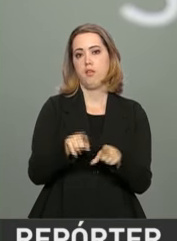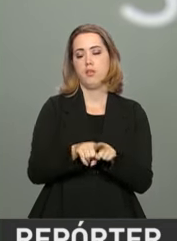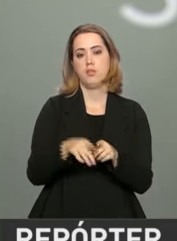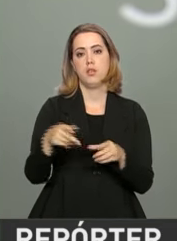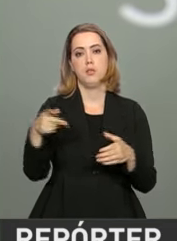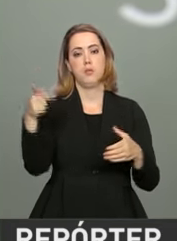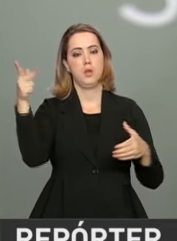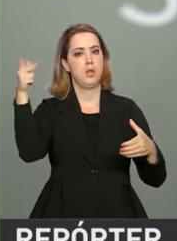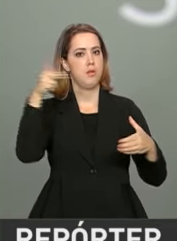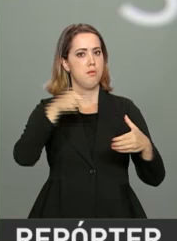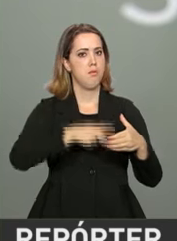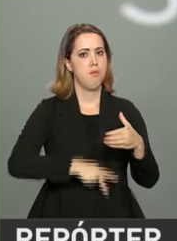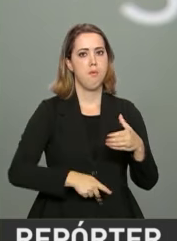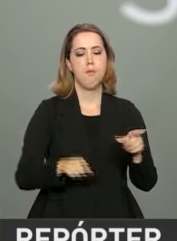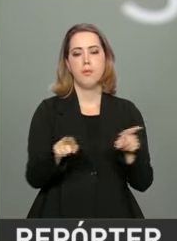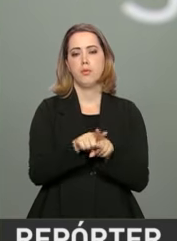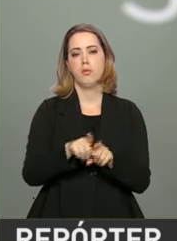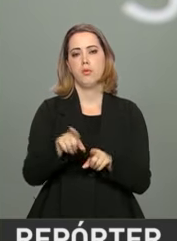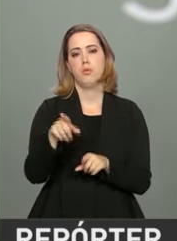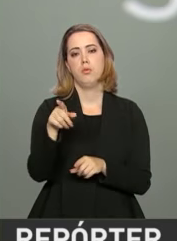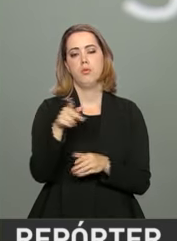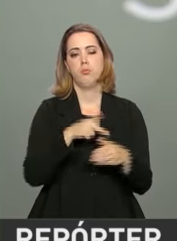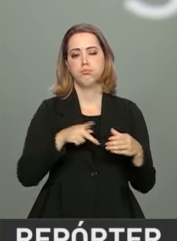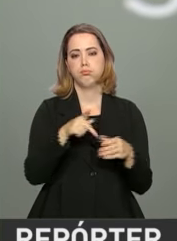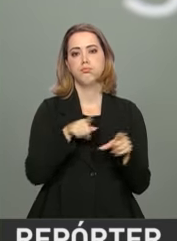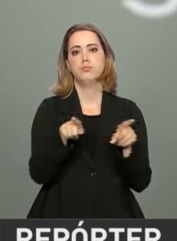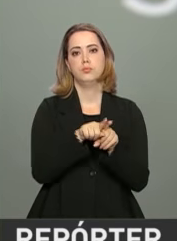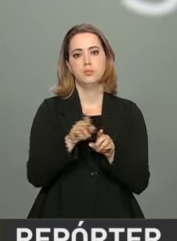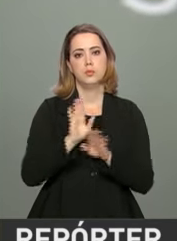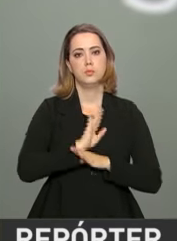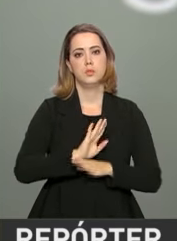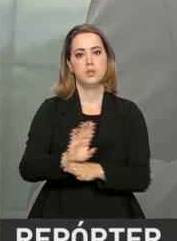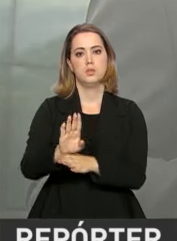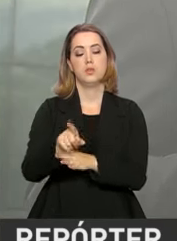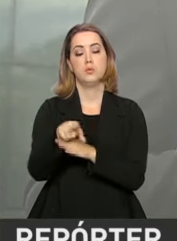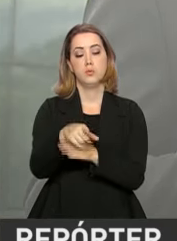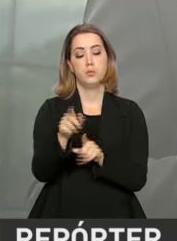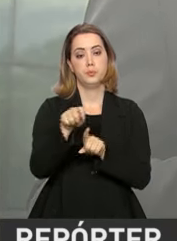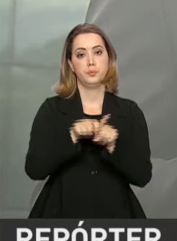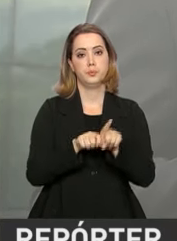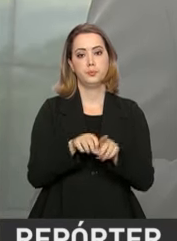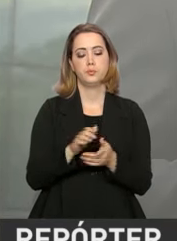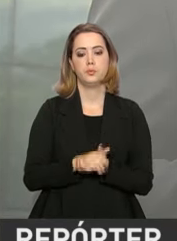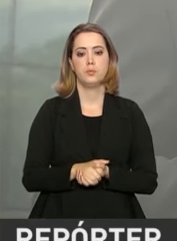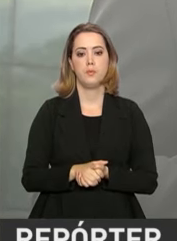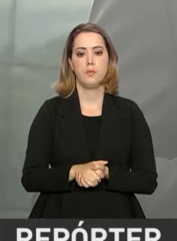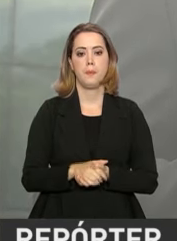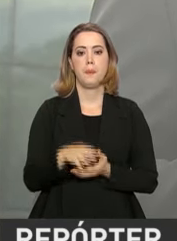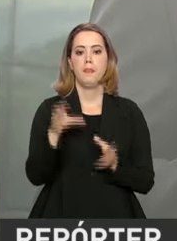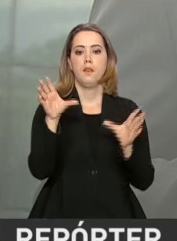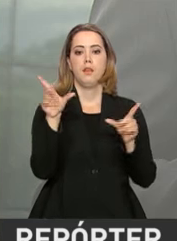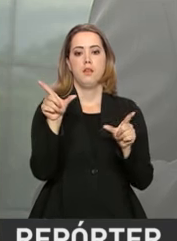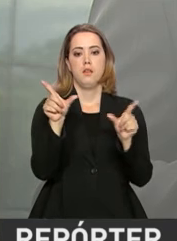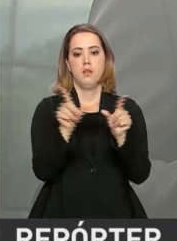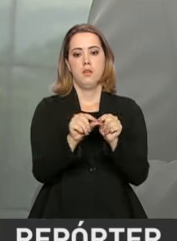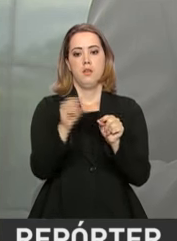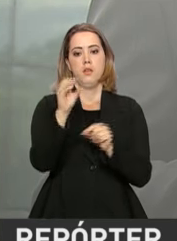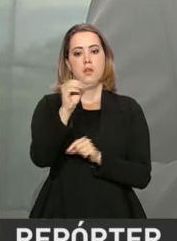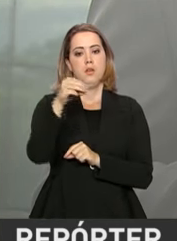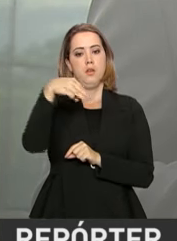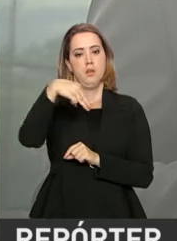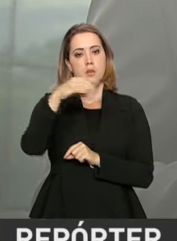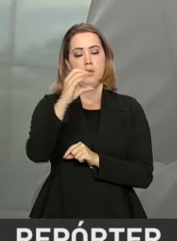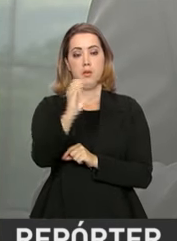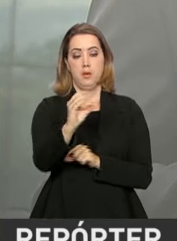petróleo embarcado também, isso tudo ajuda aí no resultado do mês. A Organização Mundial do Comércio disse que o Brasil ganhou